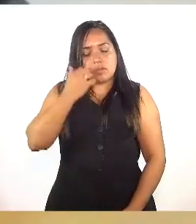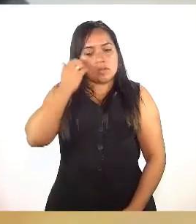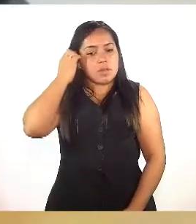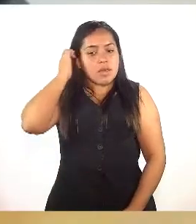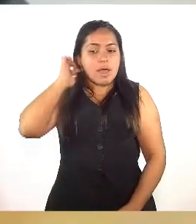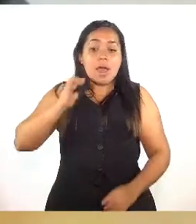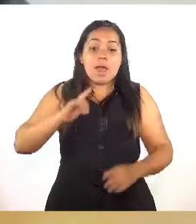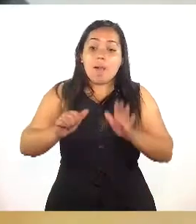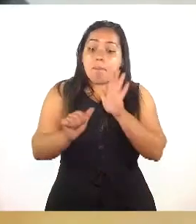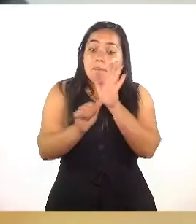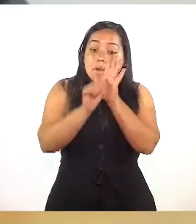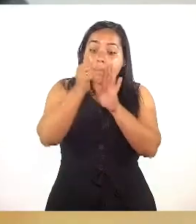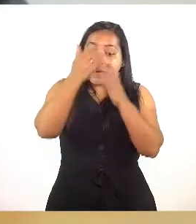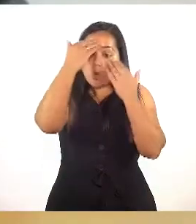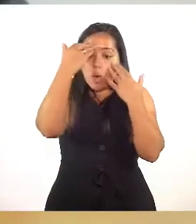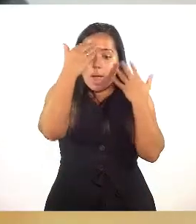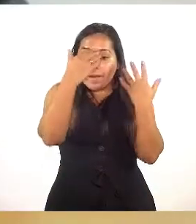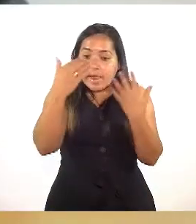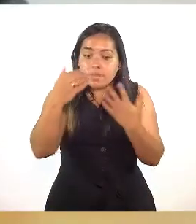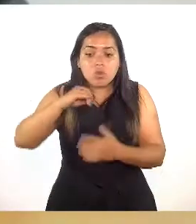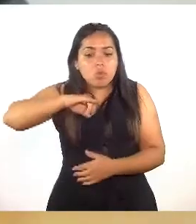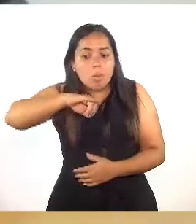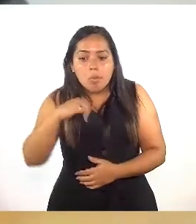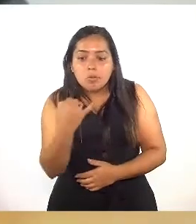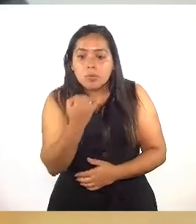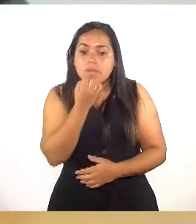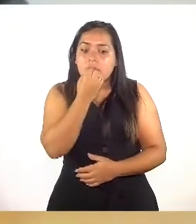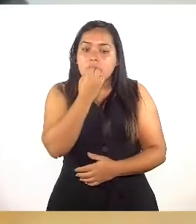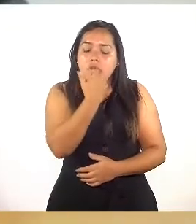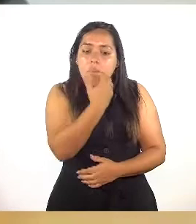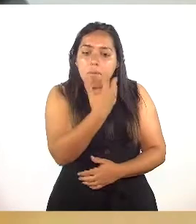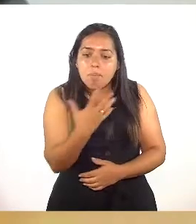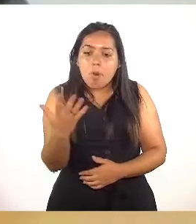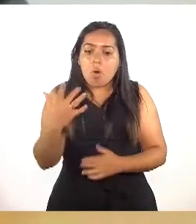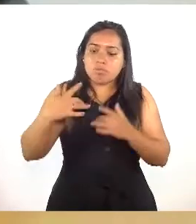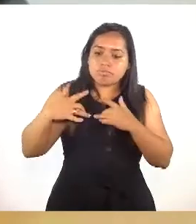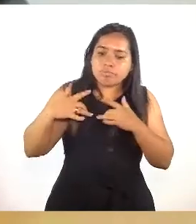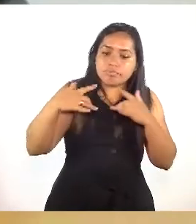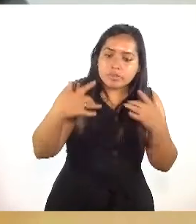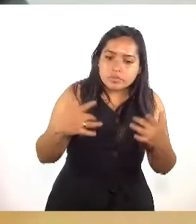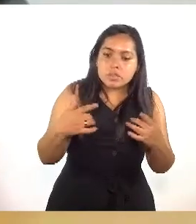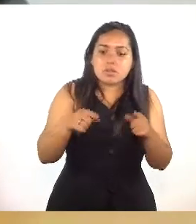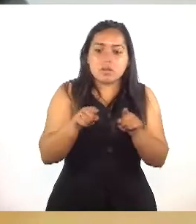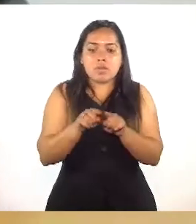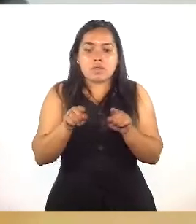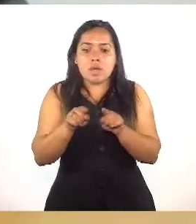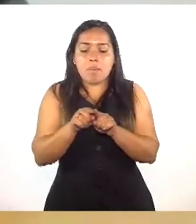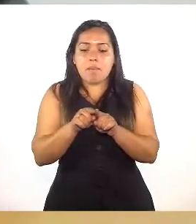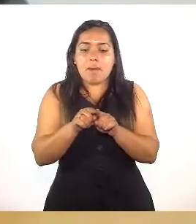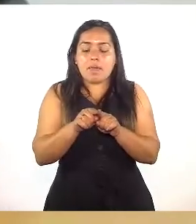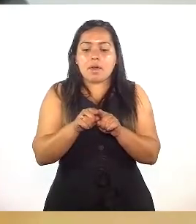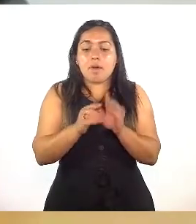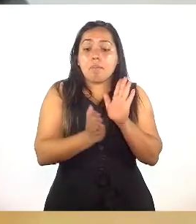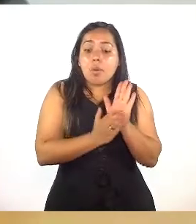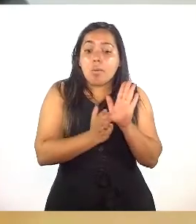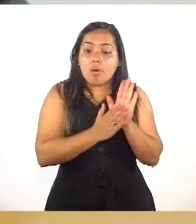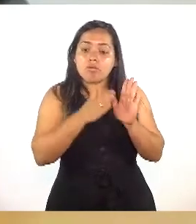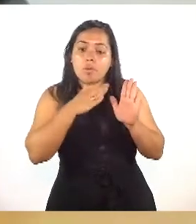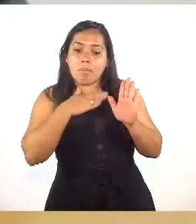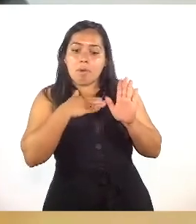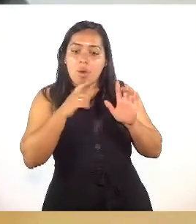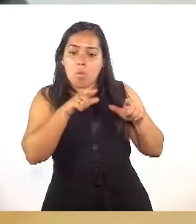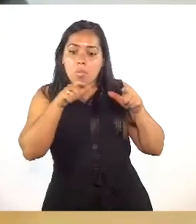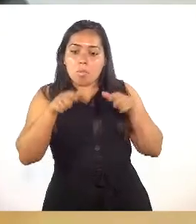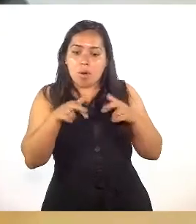oportunidade aqui de demonstrar minha expertise, de demonstrar essa minha dedicação e a minha adequação ao cargo que eu estou